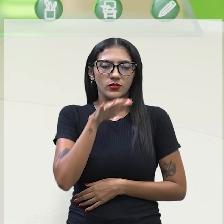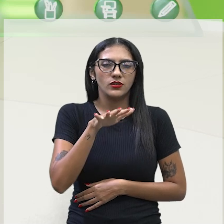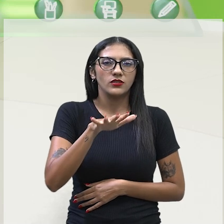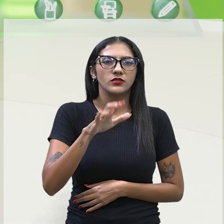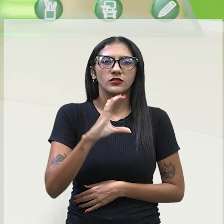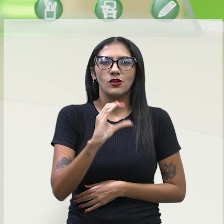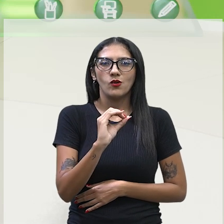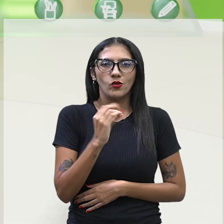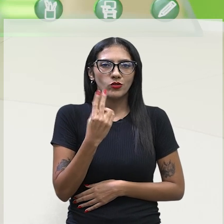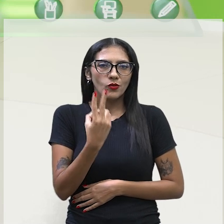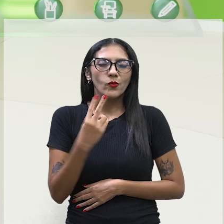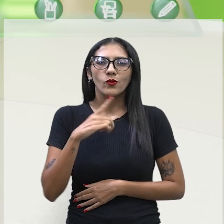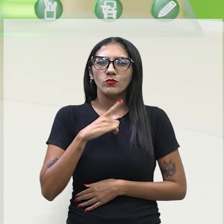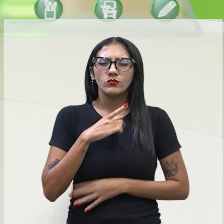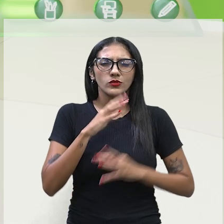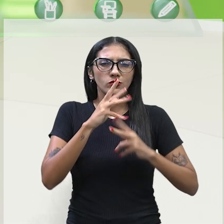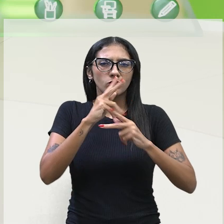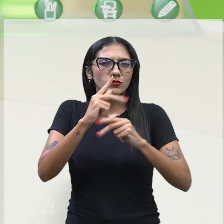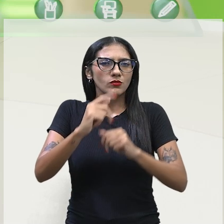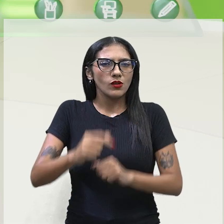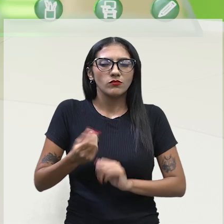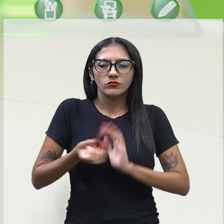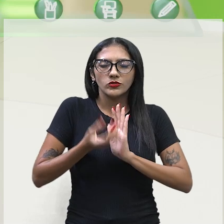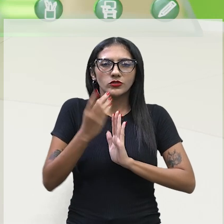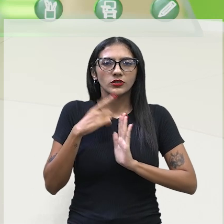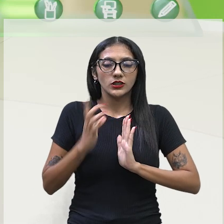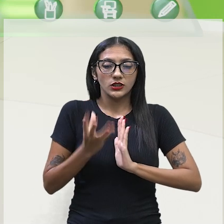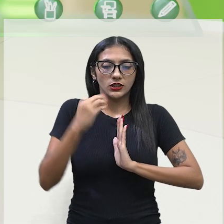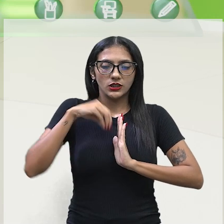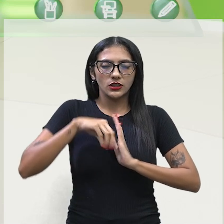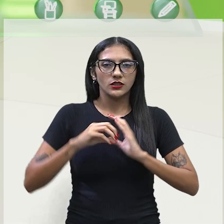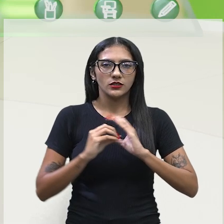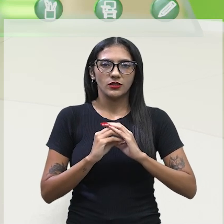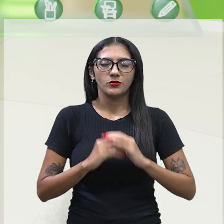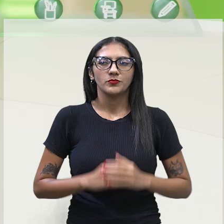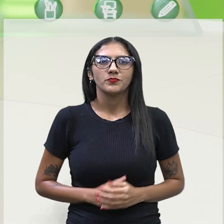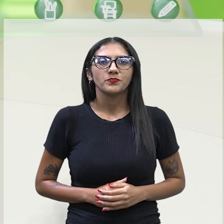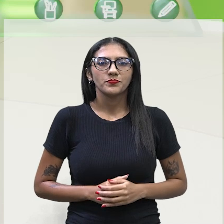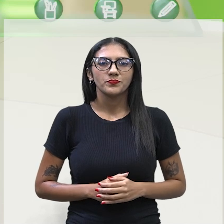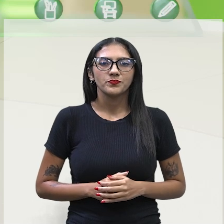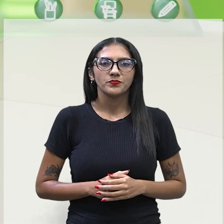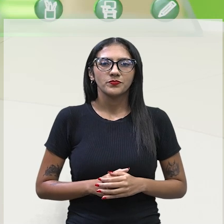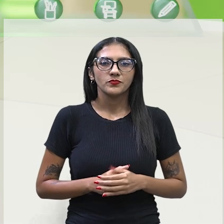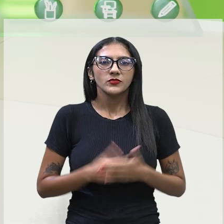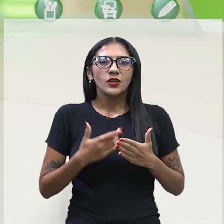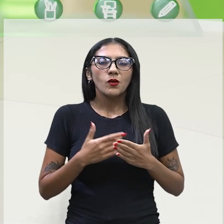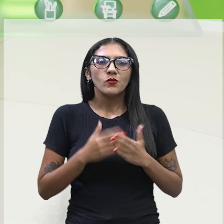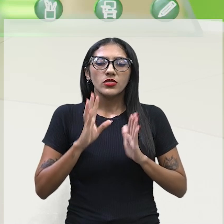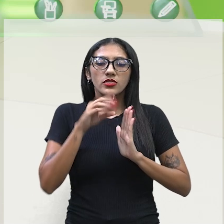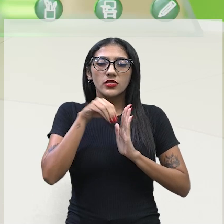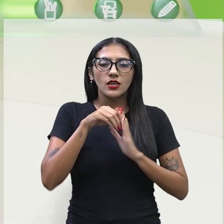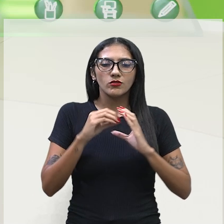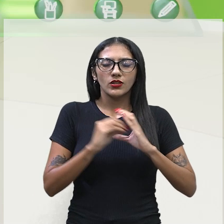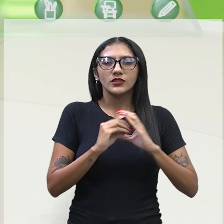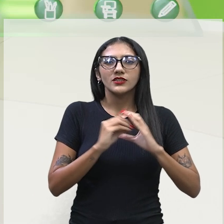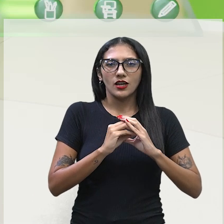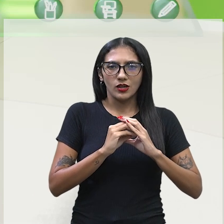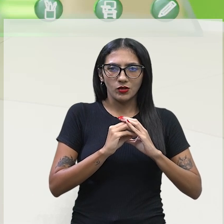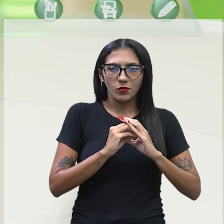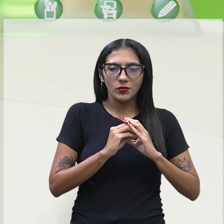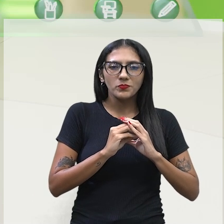carbônico, que é resultado de todas as reações que aconteceram dentro da célula. Então, respiração celular acontece lá dentro da